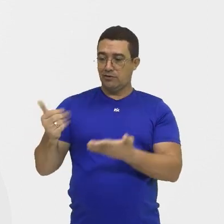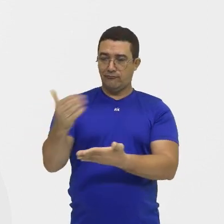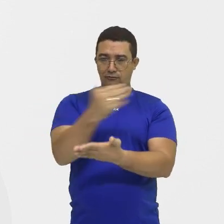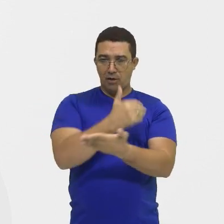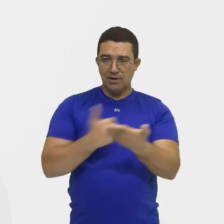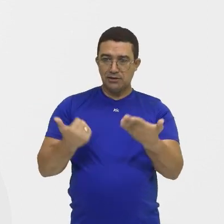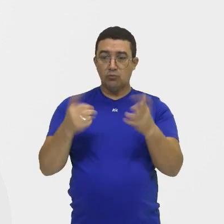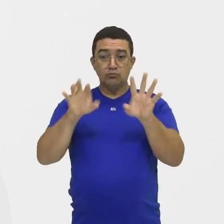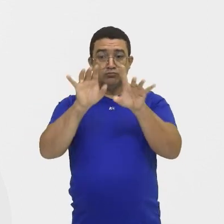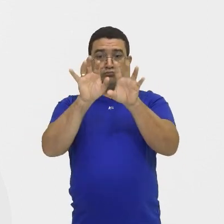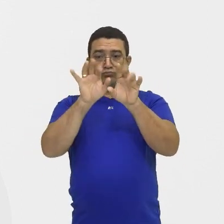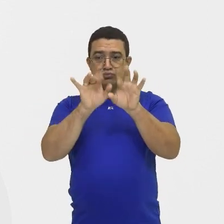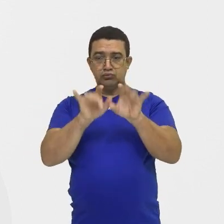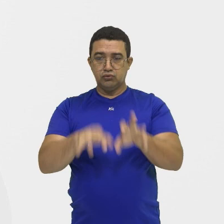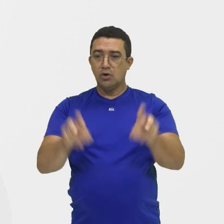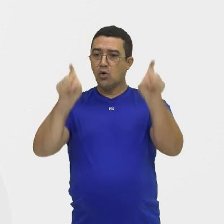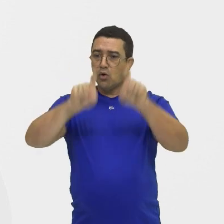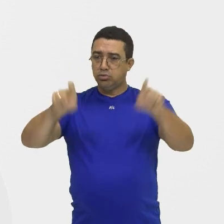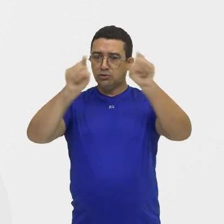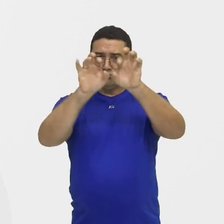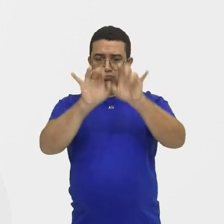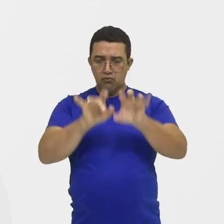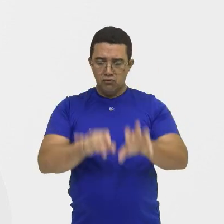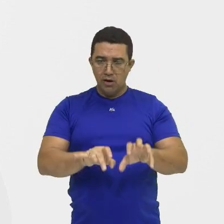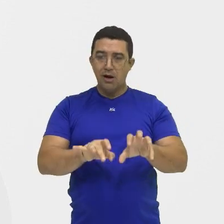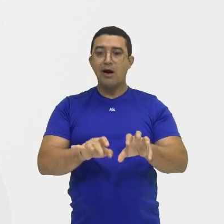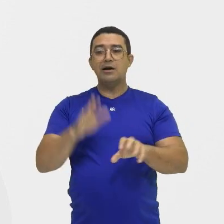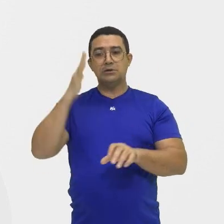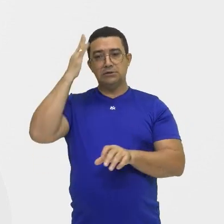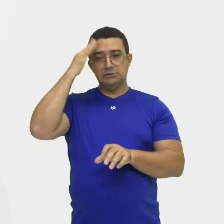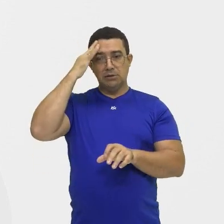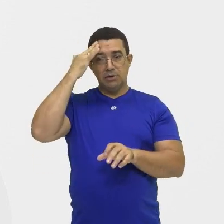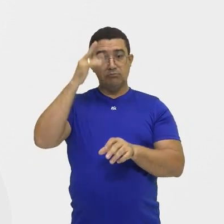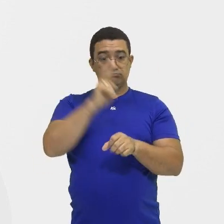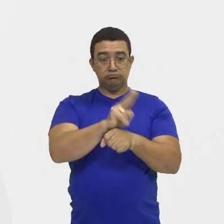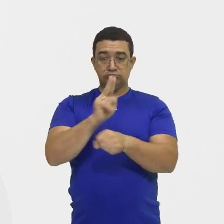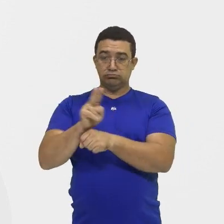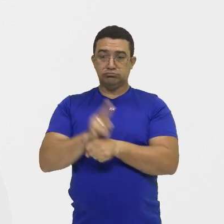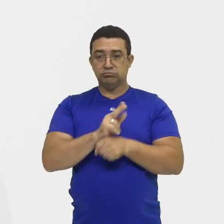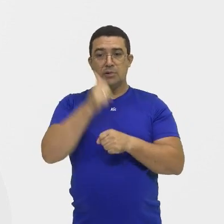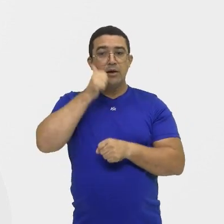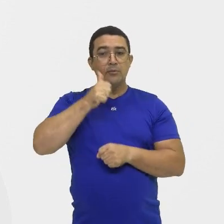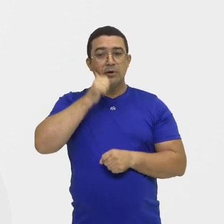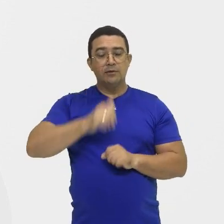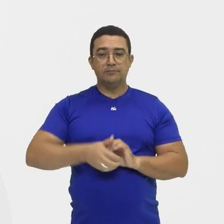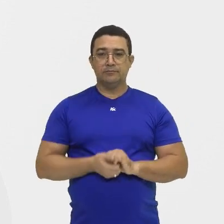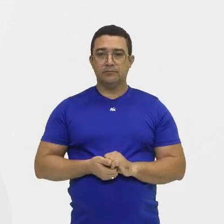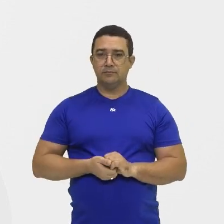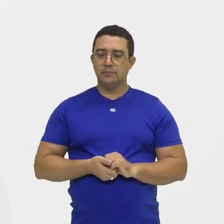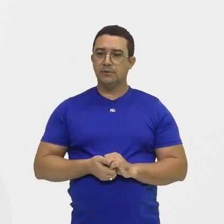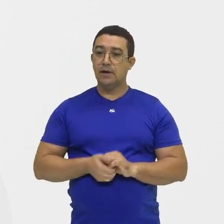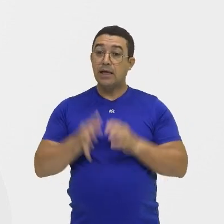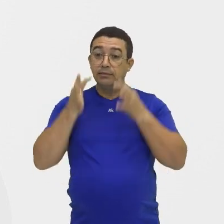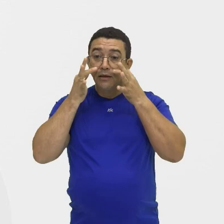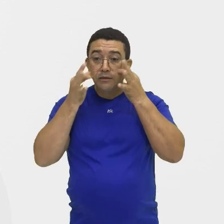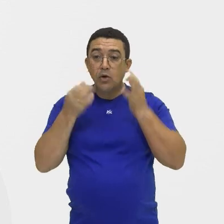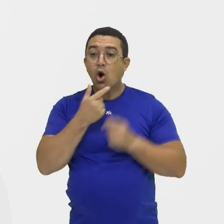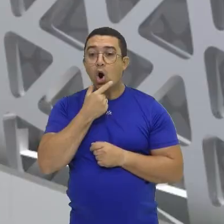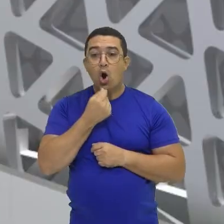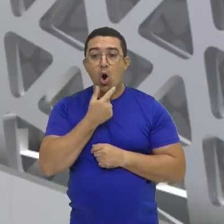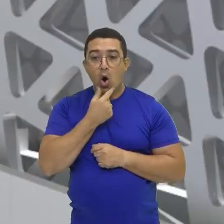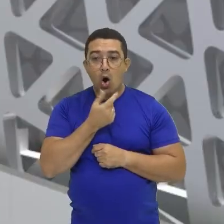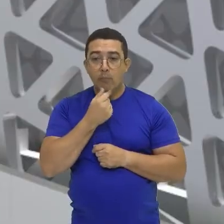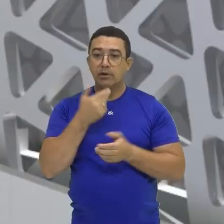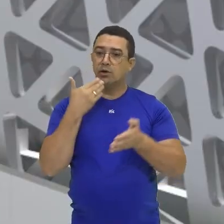dados e assim dar efetividade à fiscalização. Gente, presta atenção, homem. Qualquer homem que